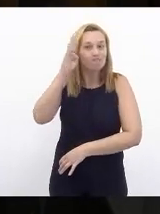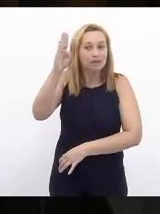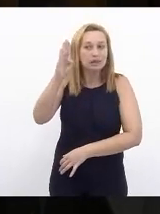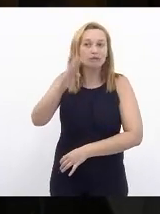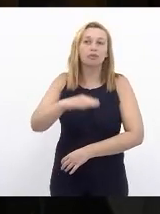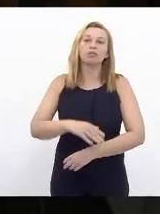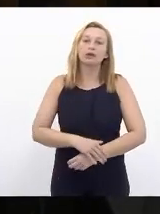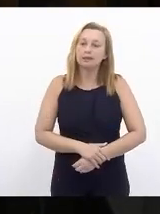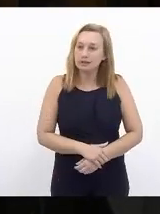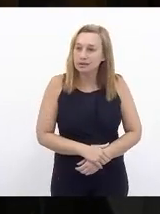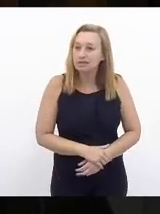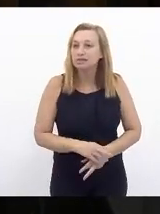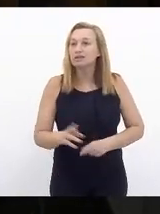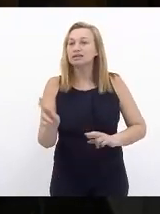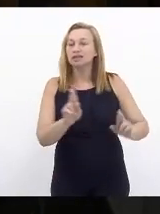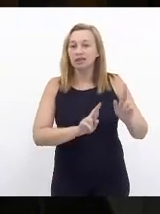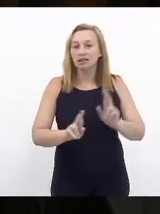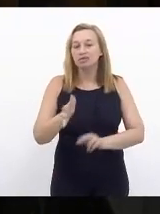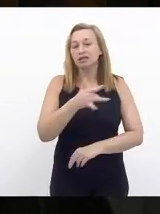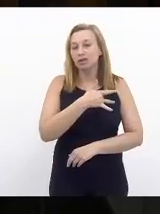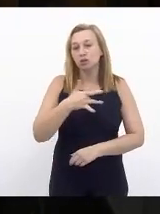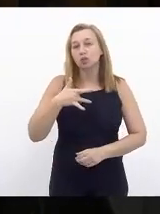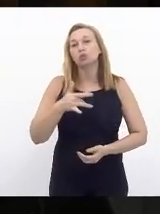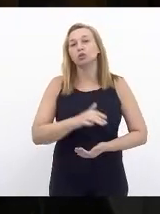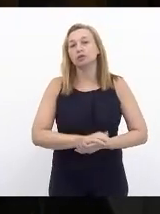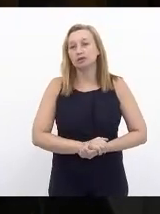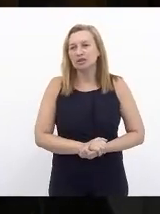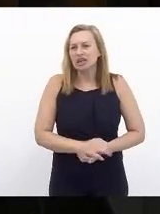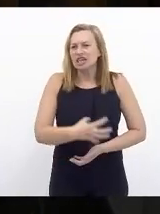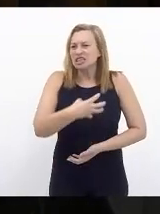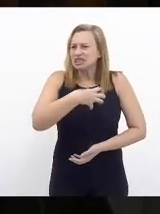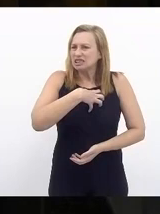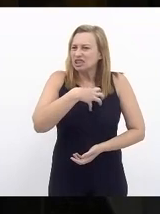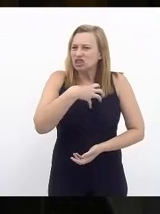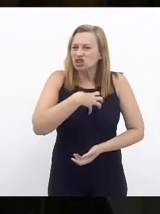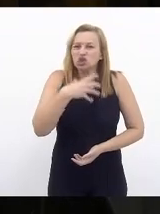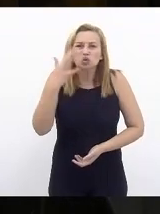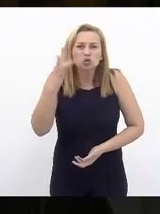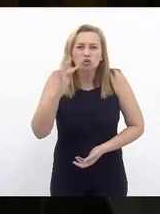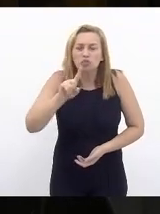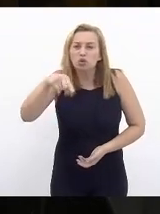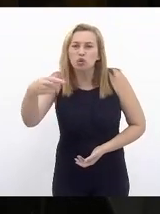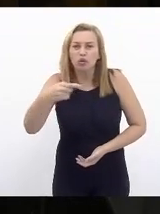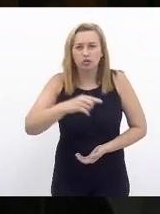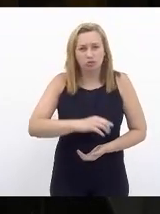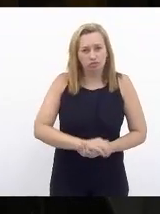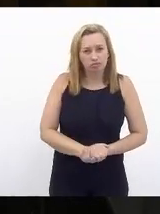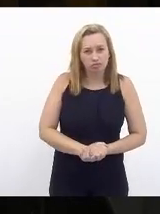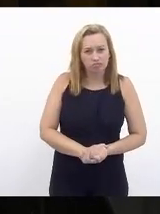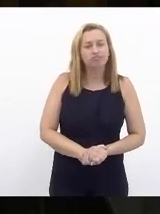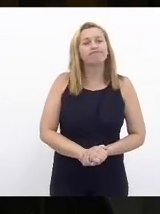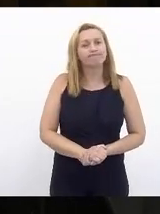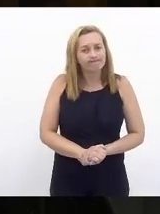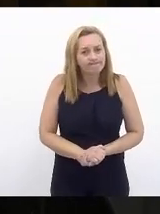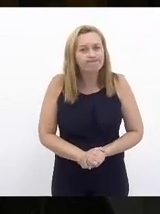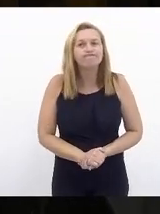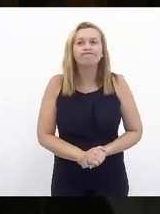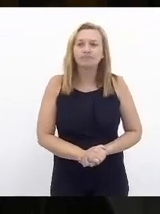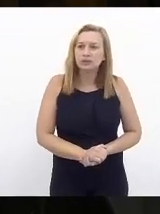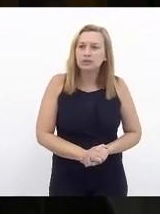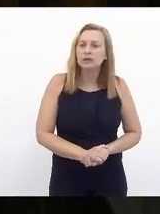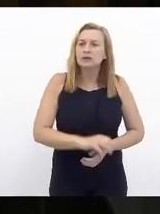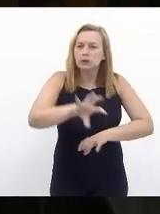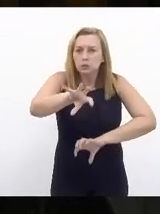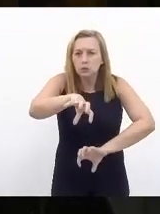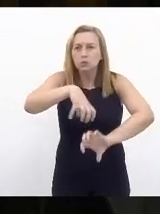principalmente em relação à saúde. Sentir a dor do outro, presidente, sentir a dor do outro, se